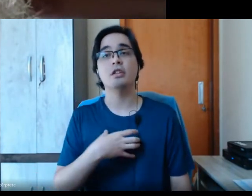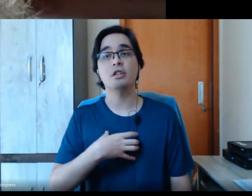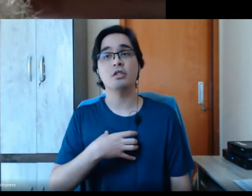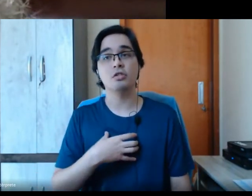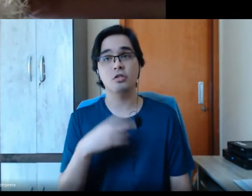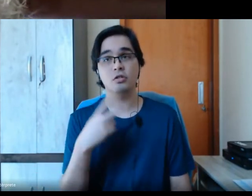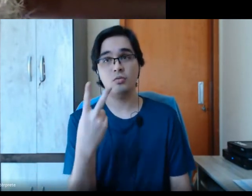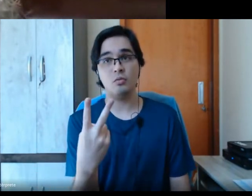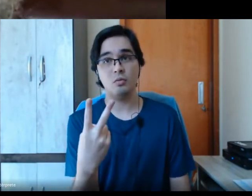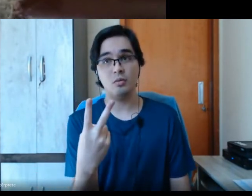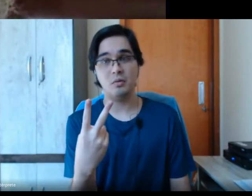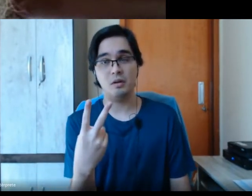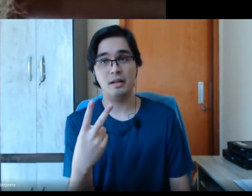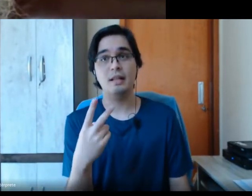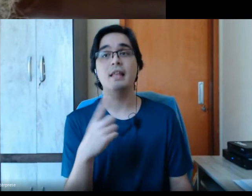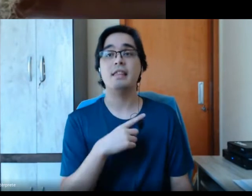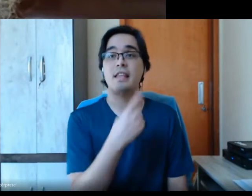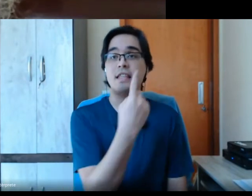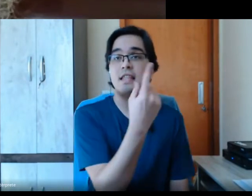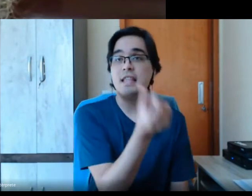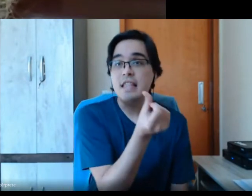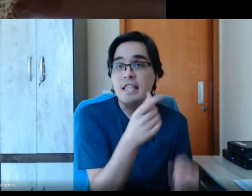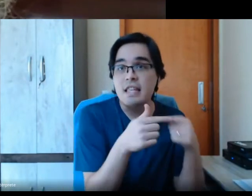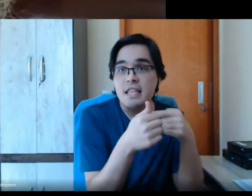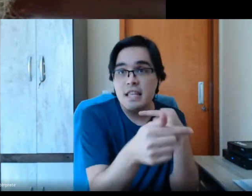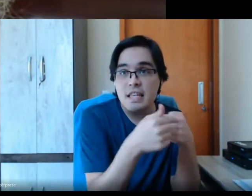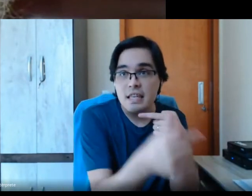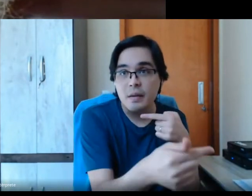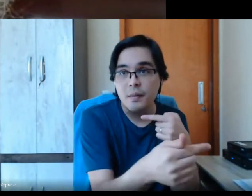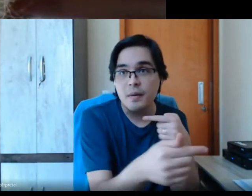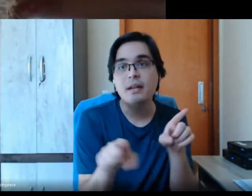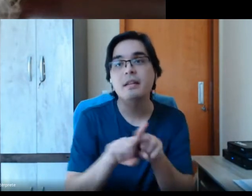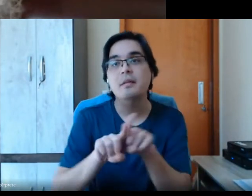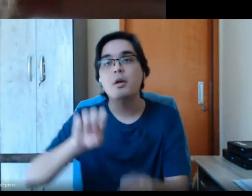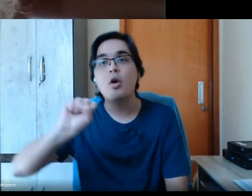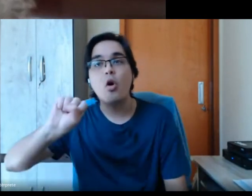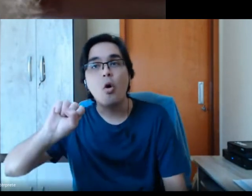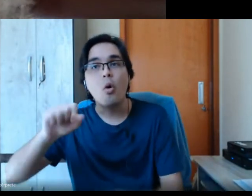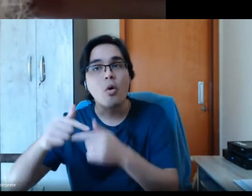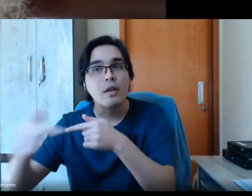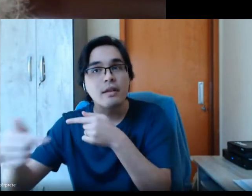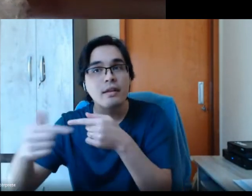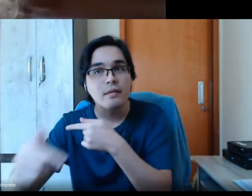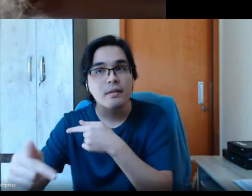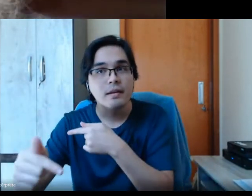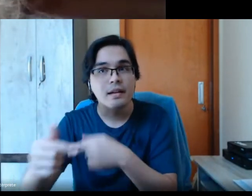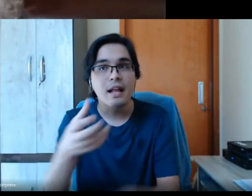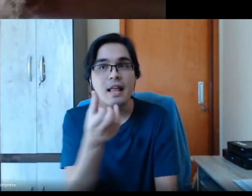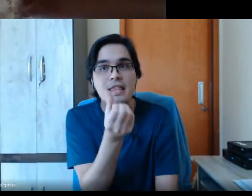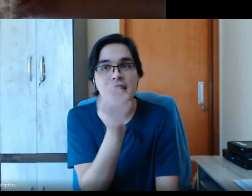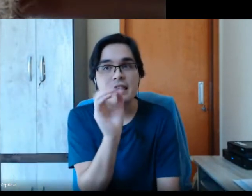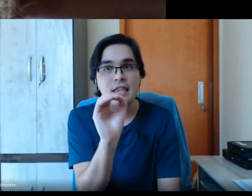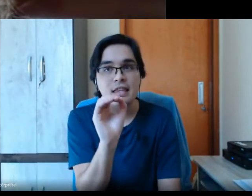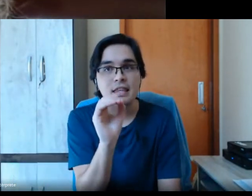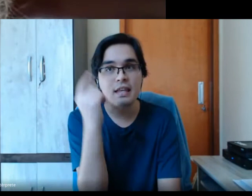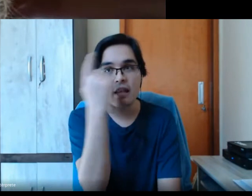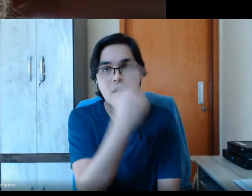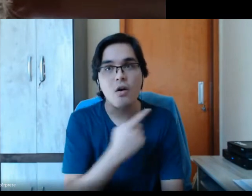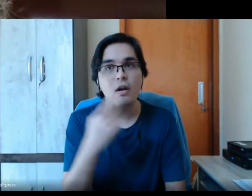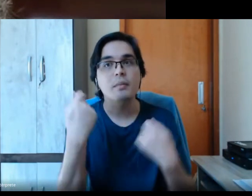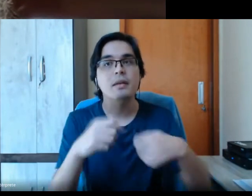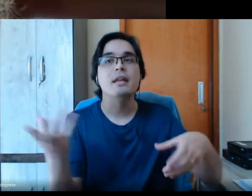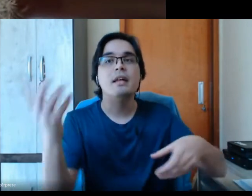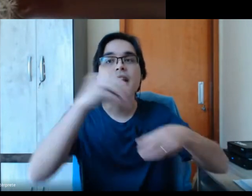que o aluno, ele tem, serão 8 horas por semana